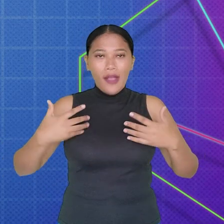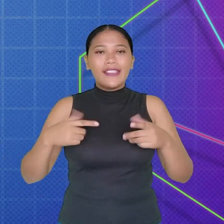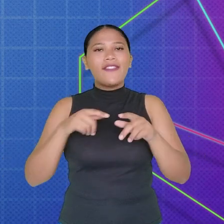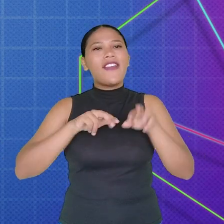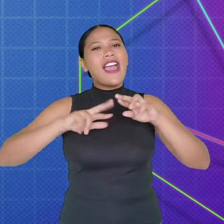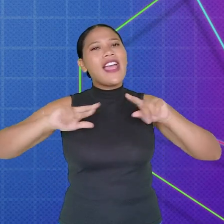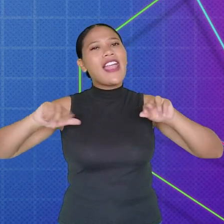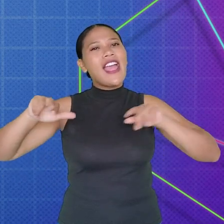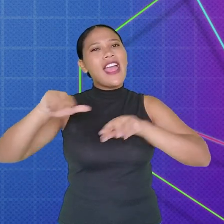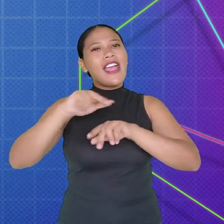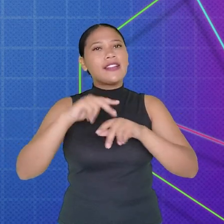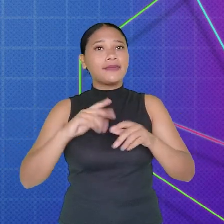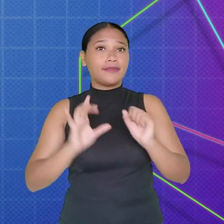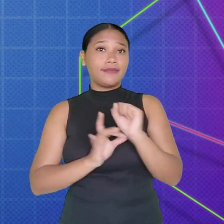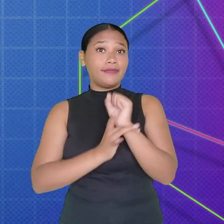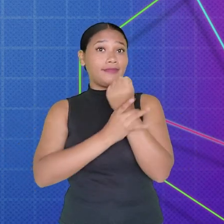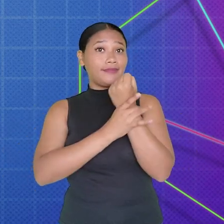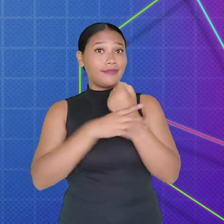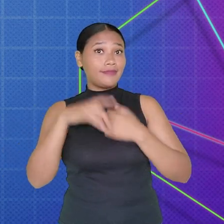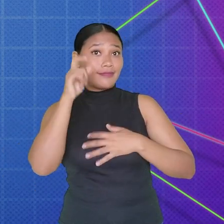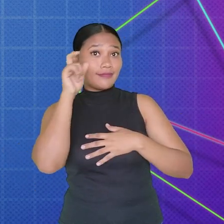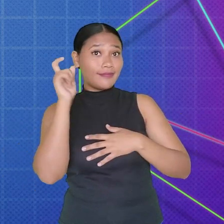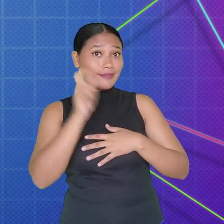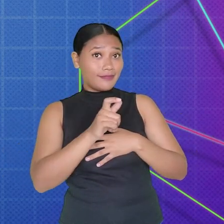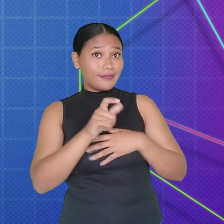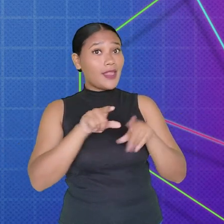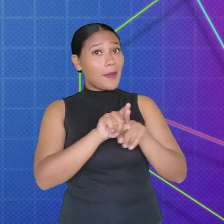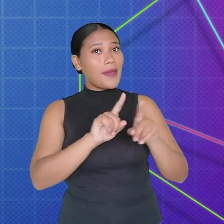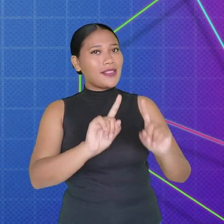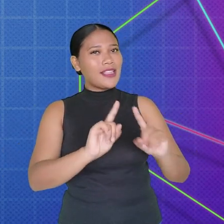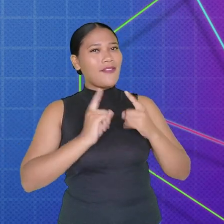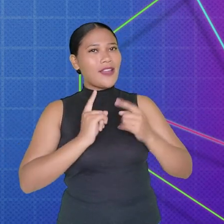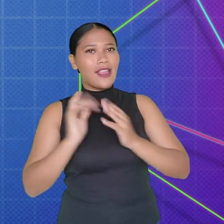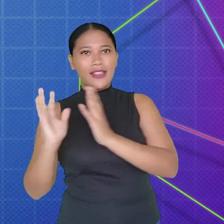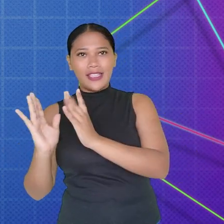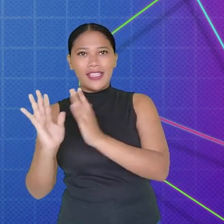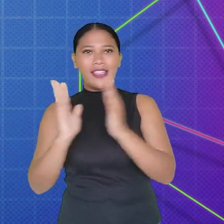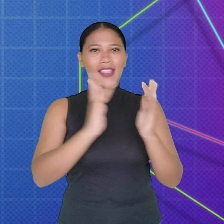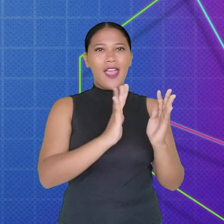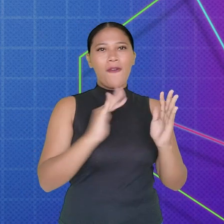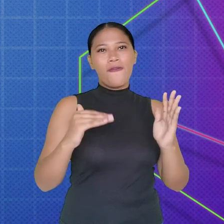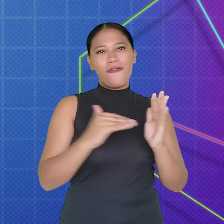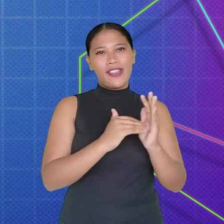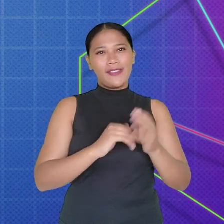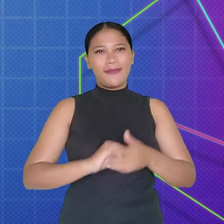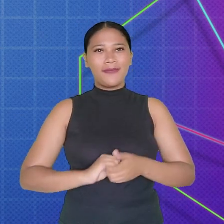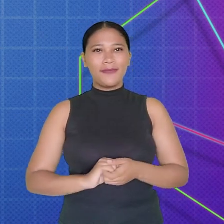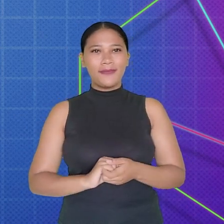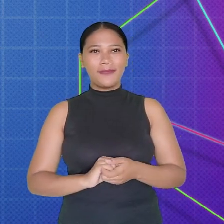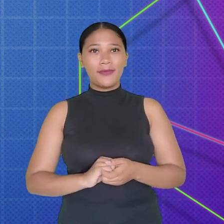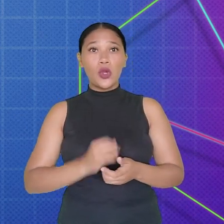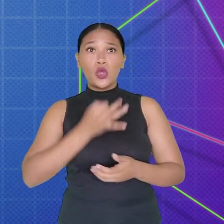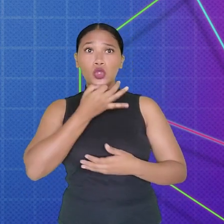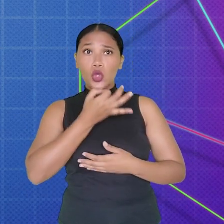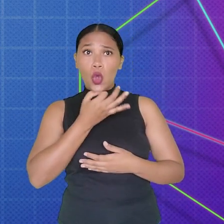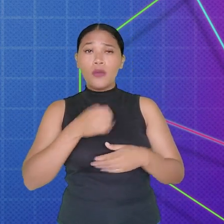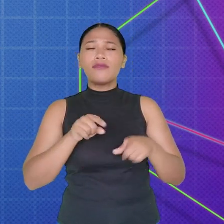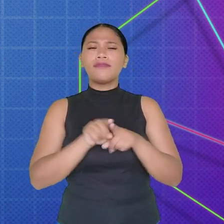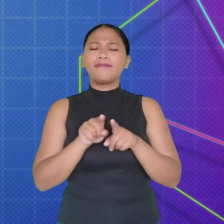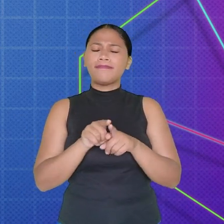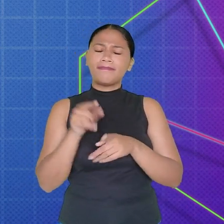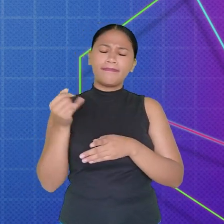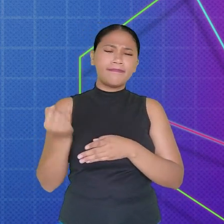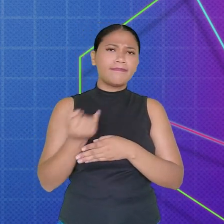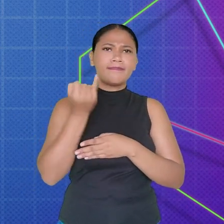para os jogadores, garantindo assim que o jogo seja interessante e desafiador do início até o fim. Os eventos de som são